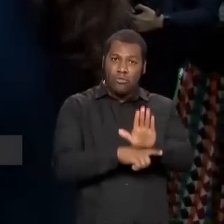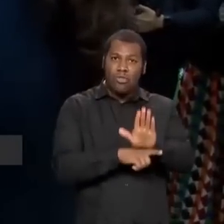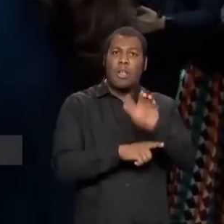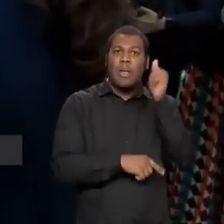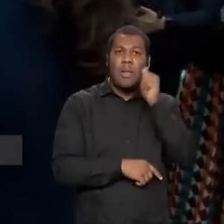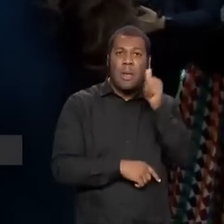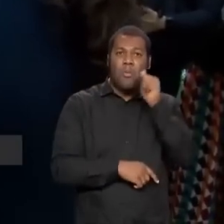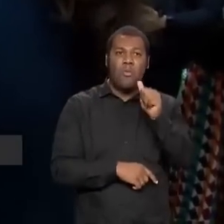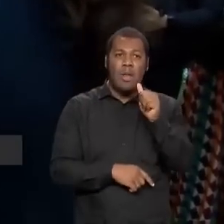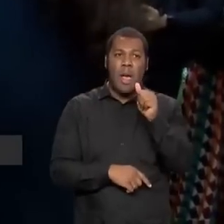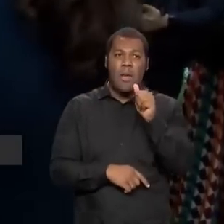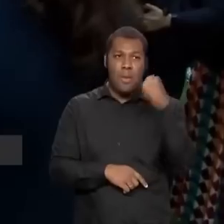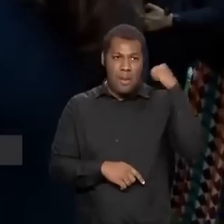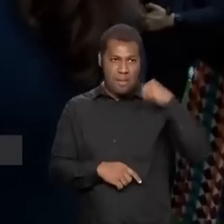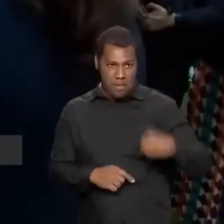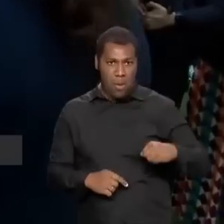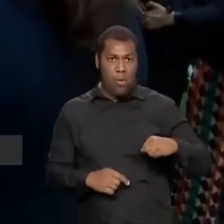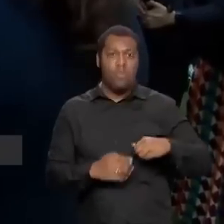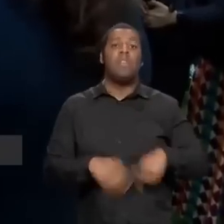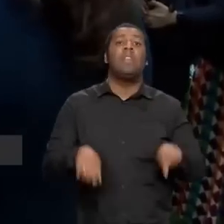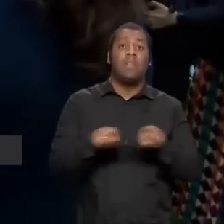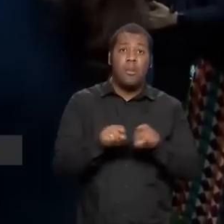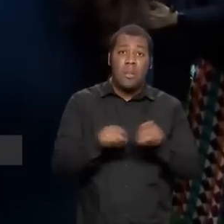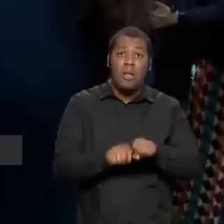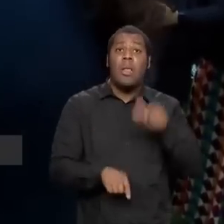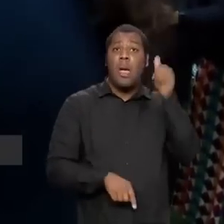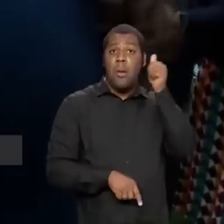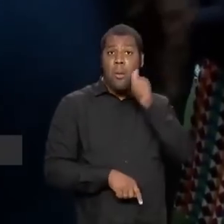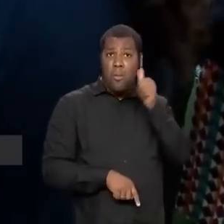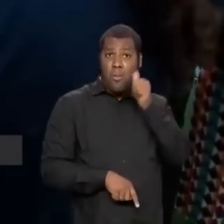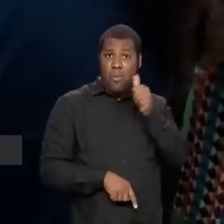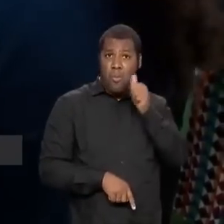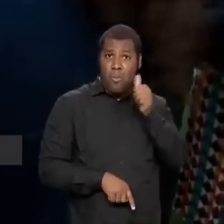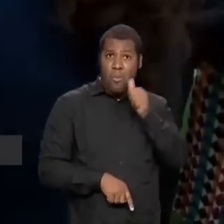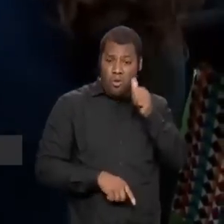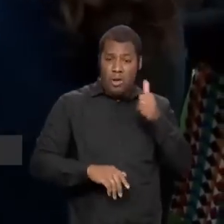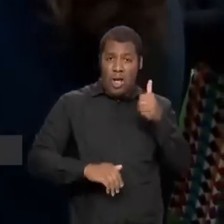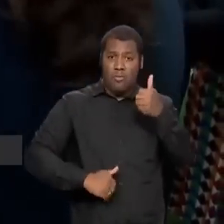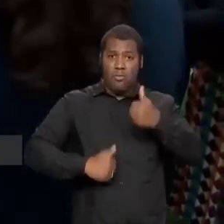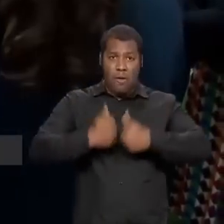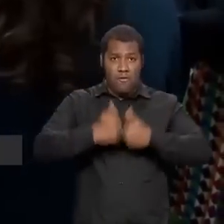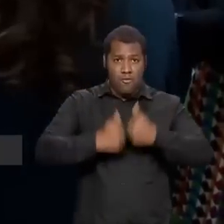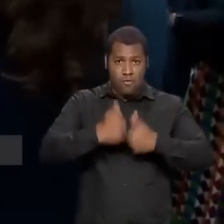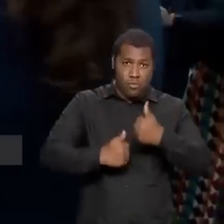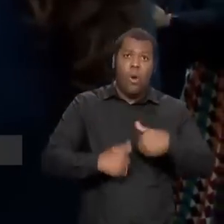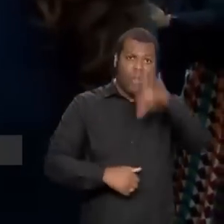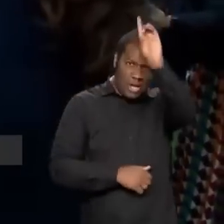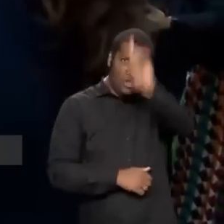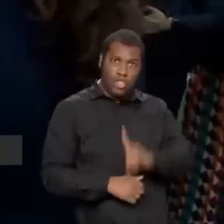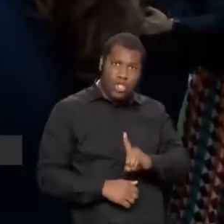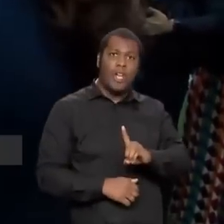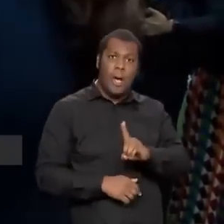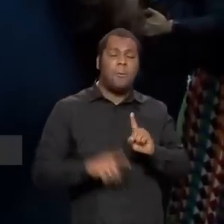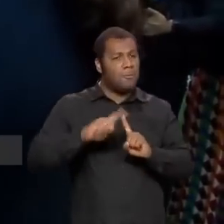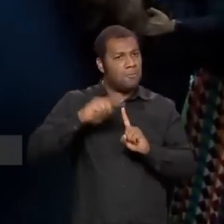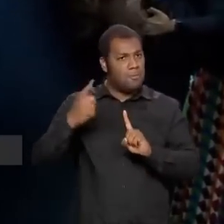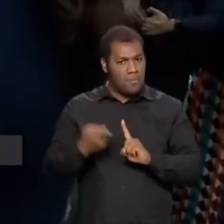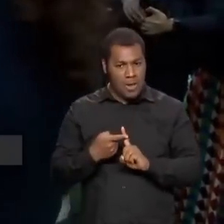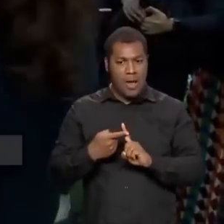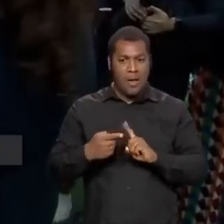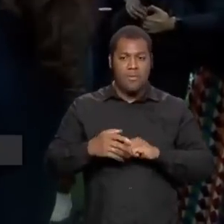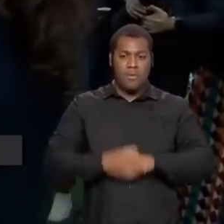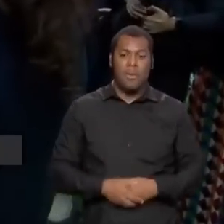para gestante, quer dizer, a licença maternidade na Bolsa Atleta. Então são várias frentes aí, nós temos aí várias hoje com vocês aqui, várias